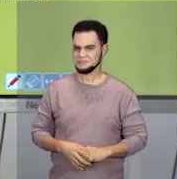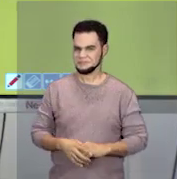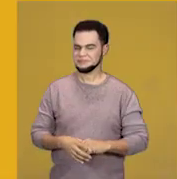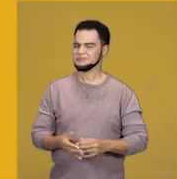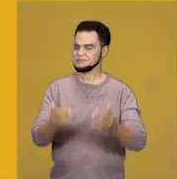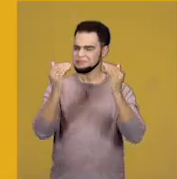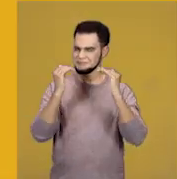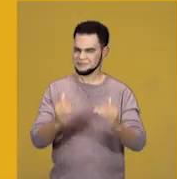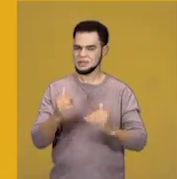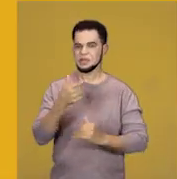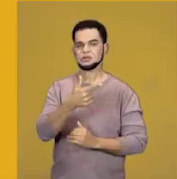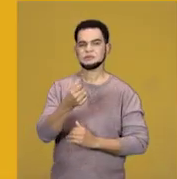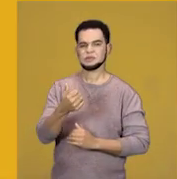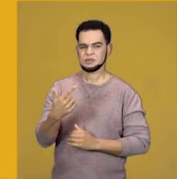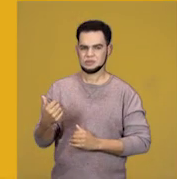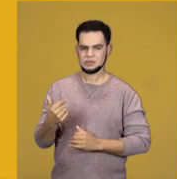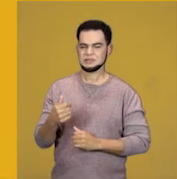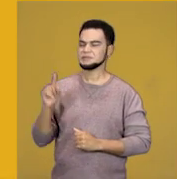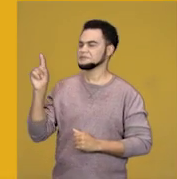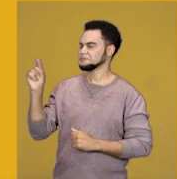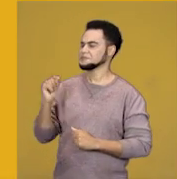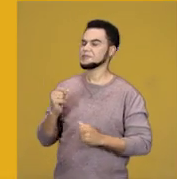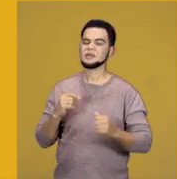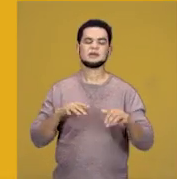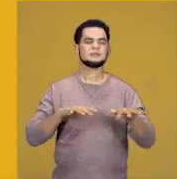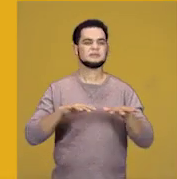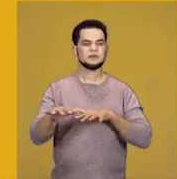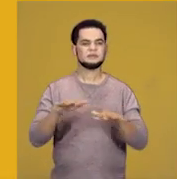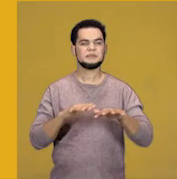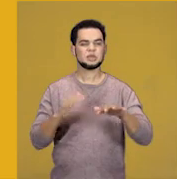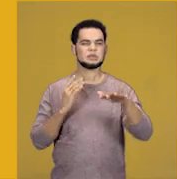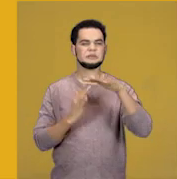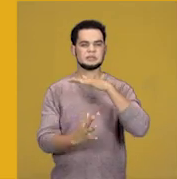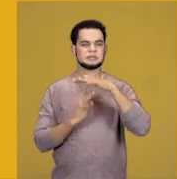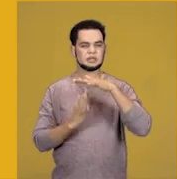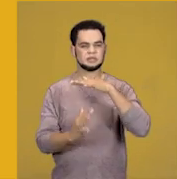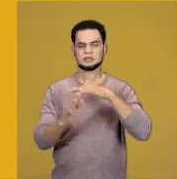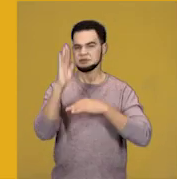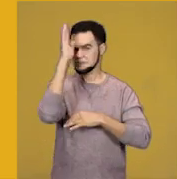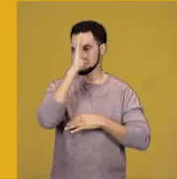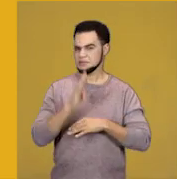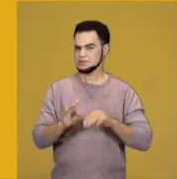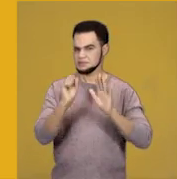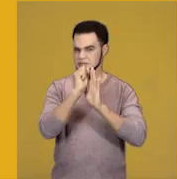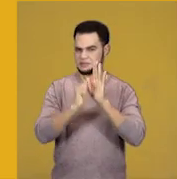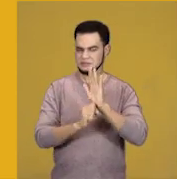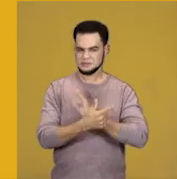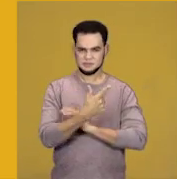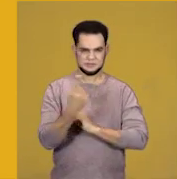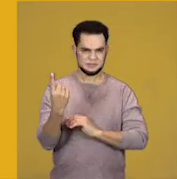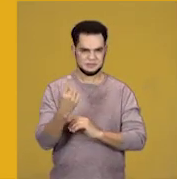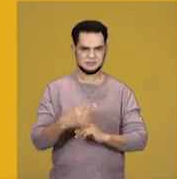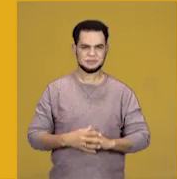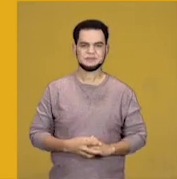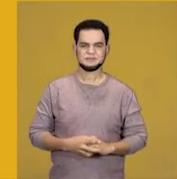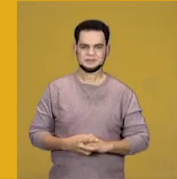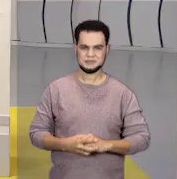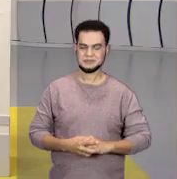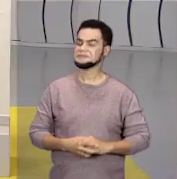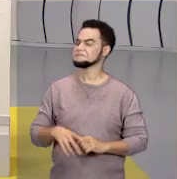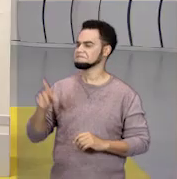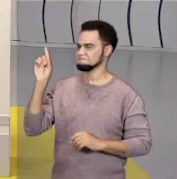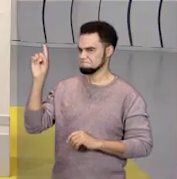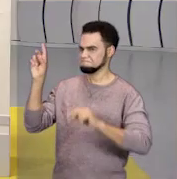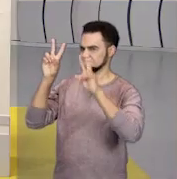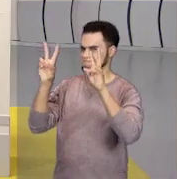2012. Movimento imigratório para o Brasil no século XXI. Este tema de 2012,